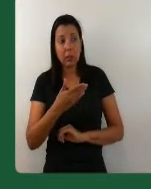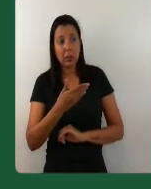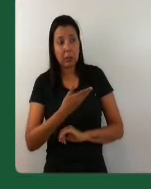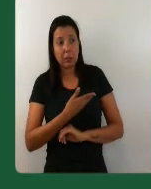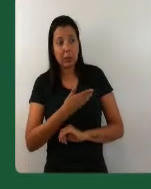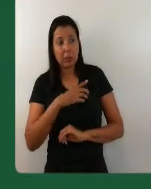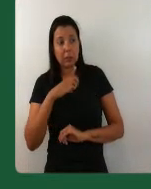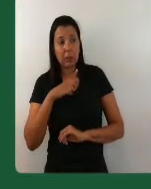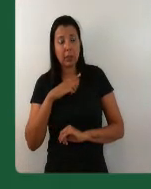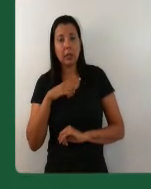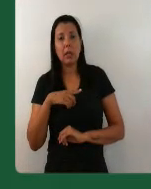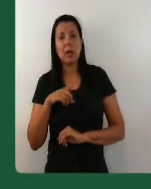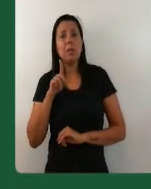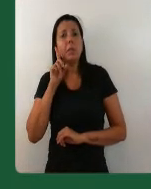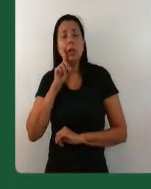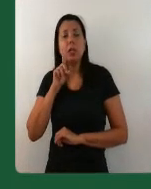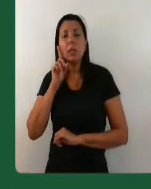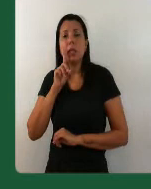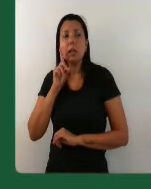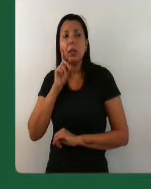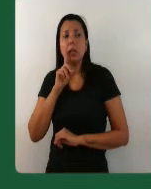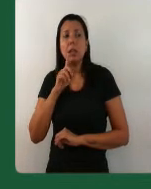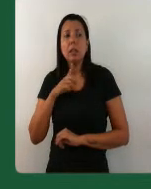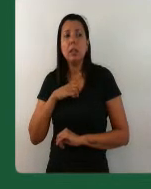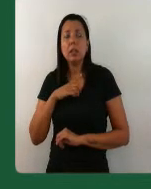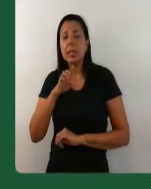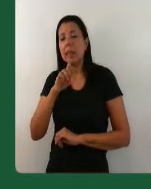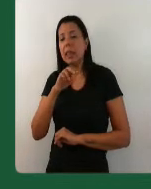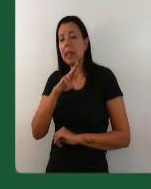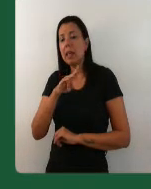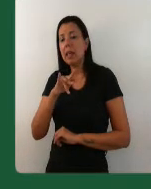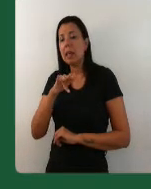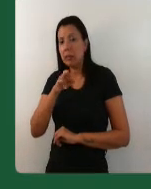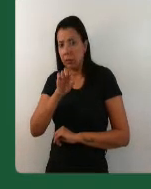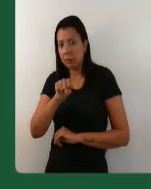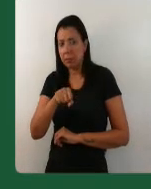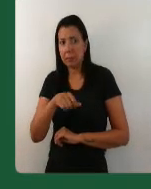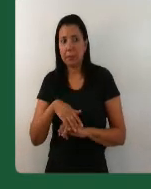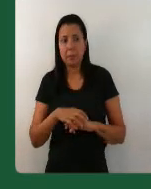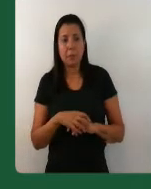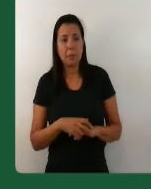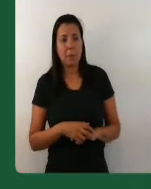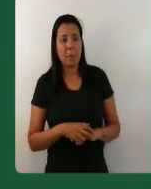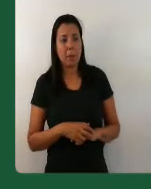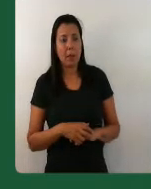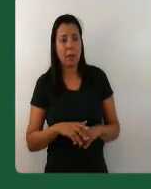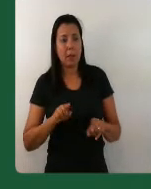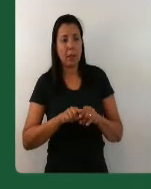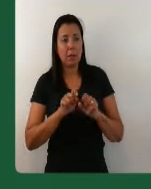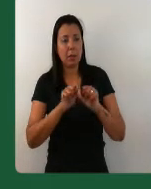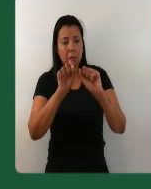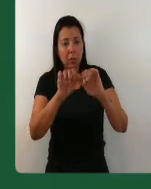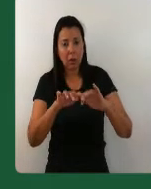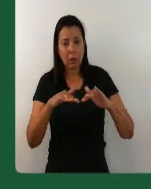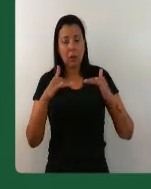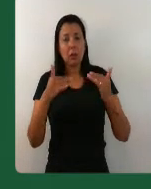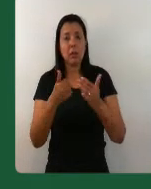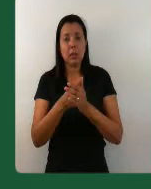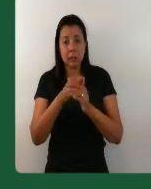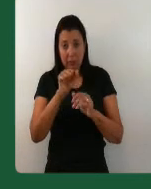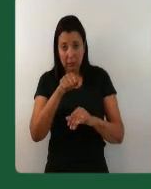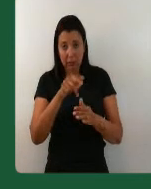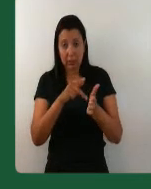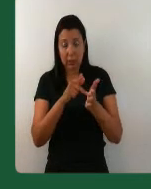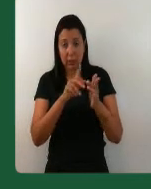cirurgião norte-americano chamado David Matthews, né, numa conferência,